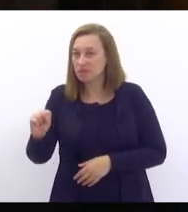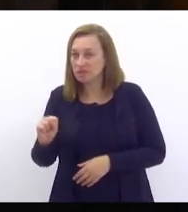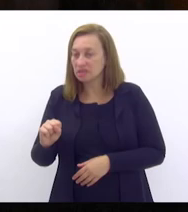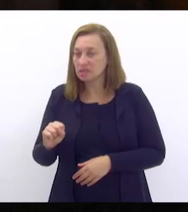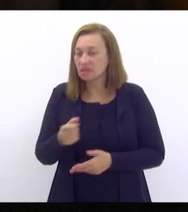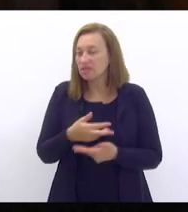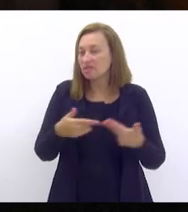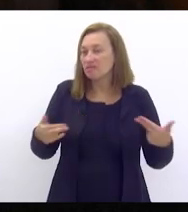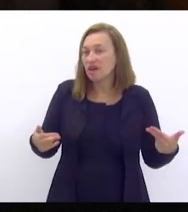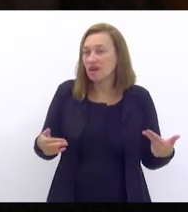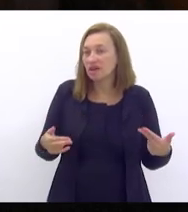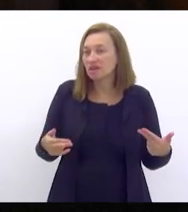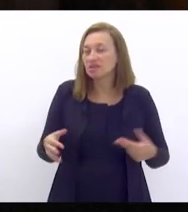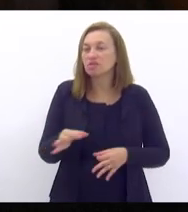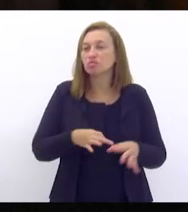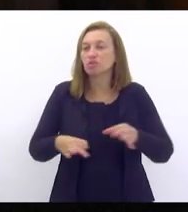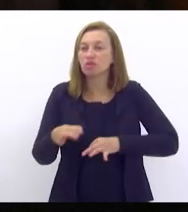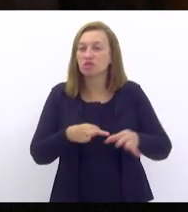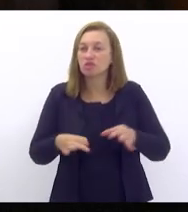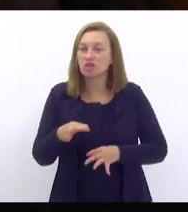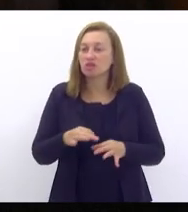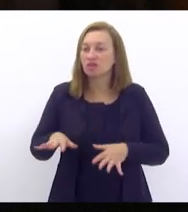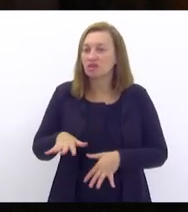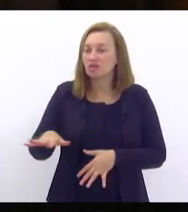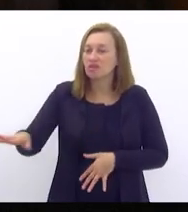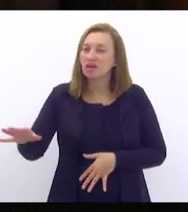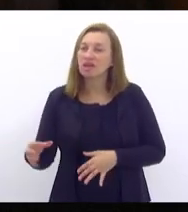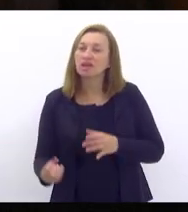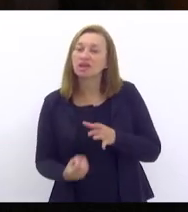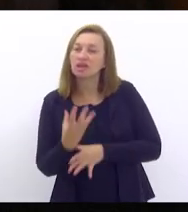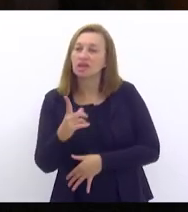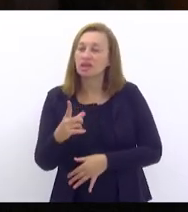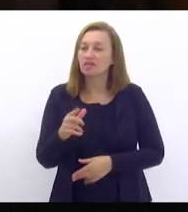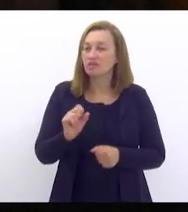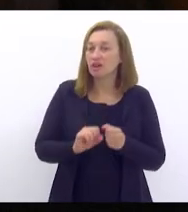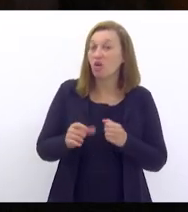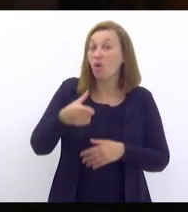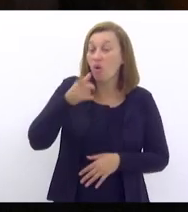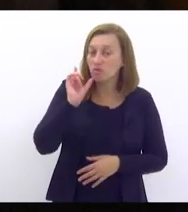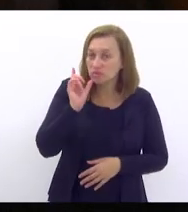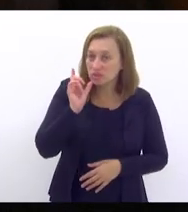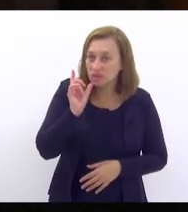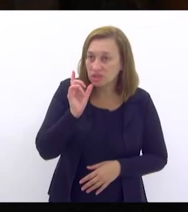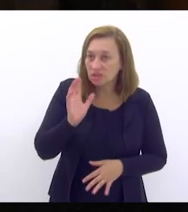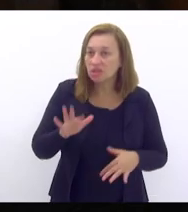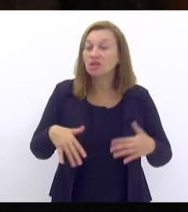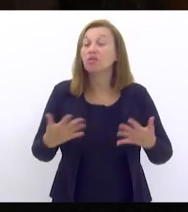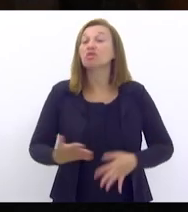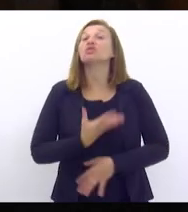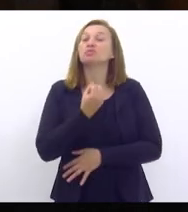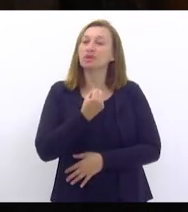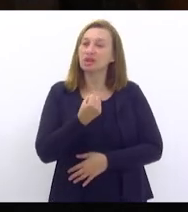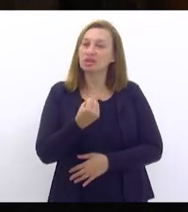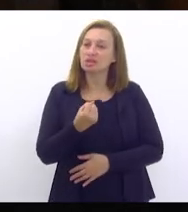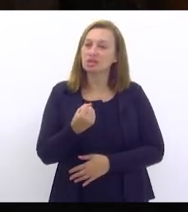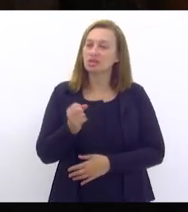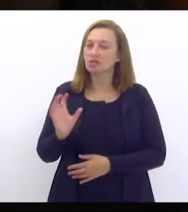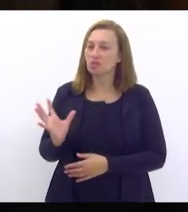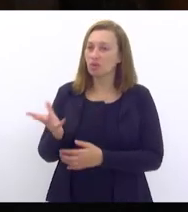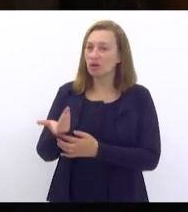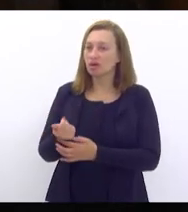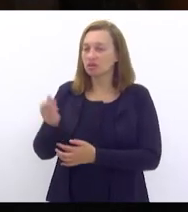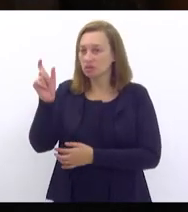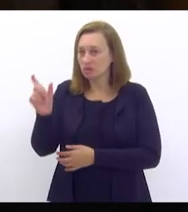inúmeras projetos que o Favela Cria faz. Só que ontem, qual é a nossa surpresa quando o artista, junto à